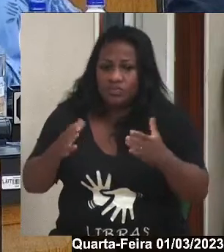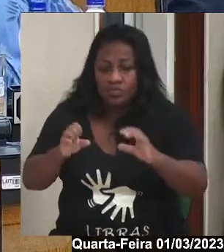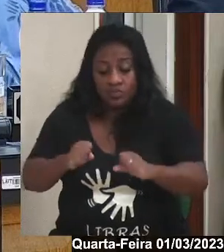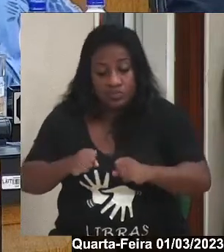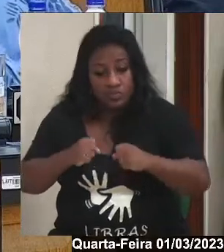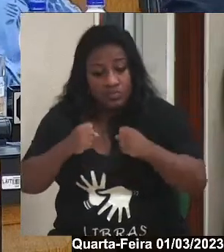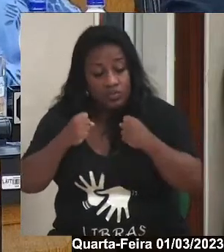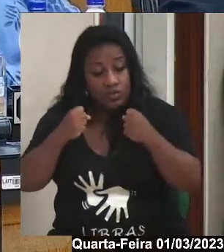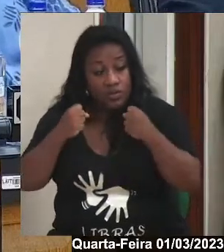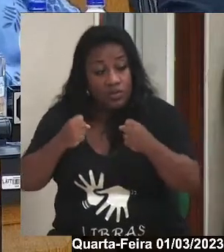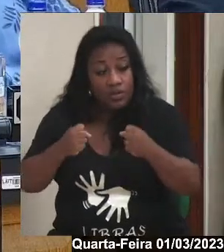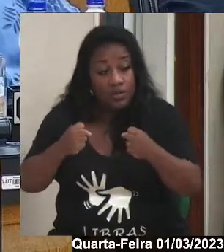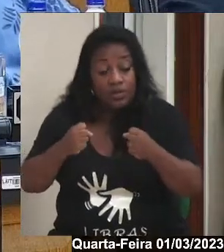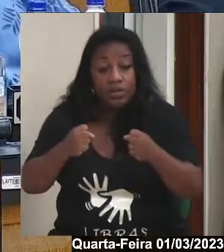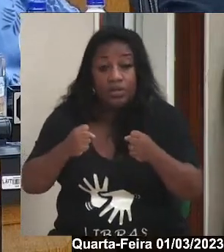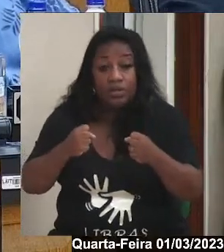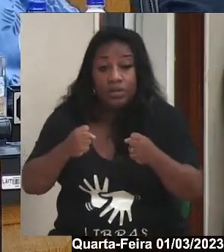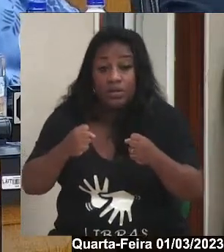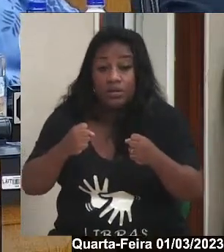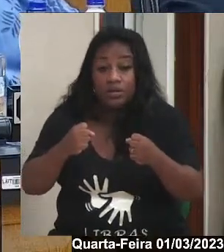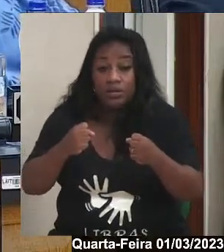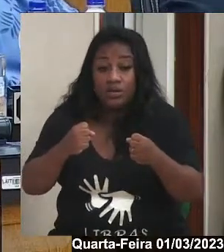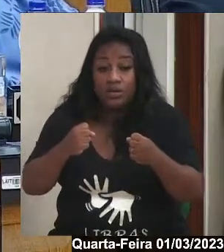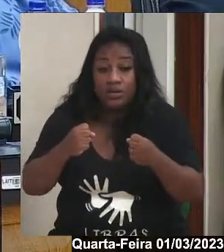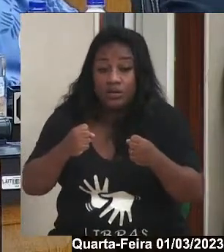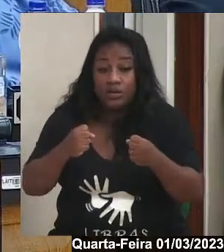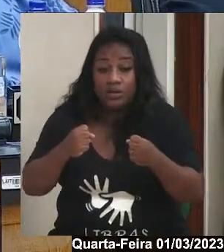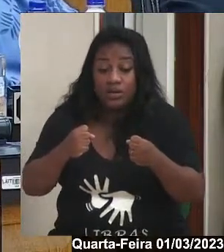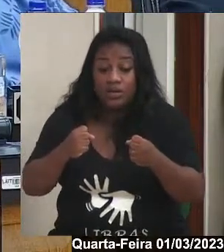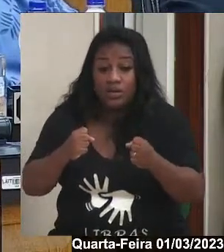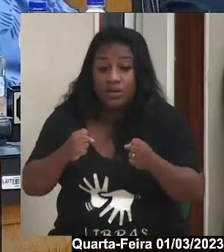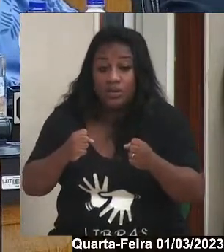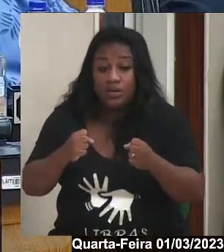o poder. E para ter o poder precisa